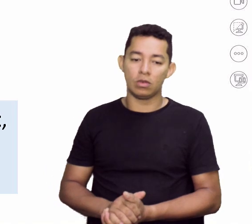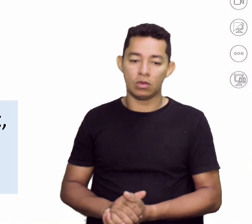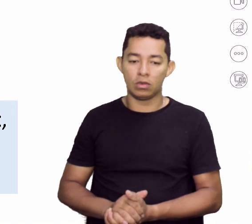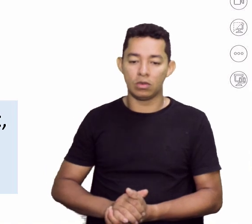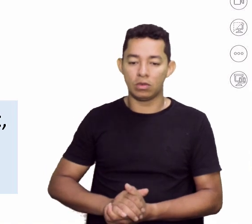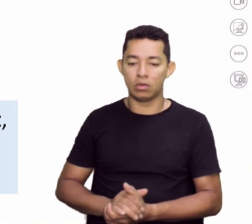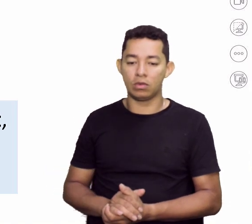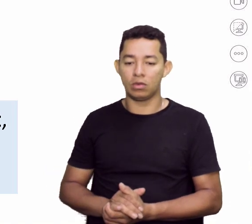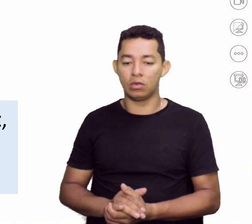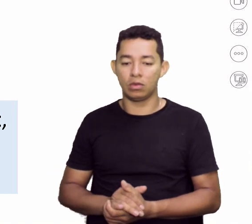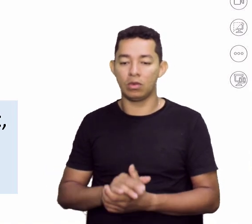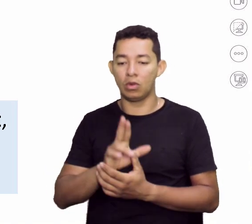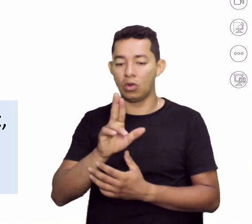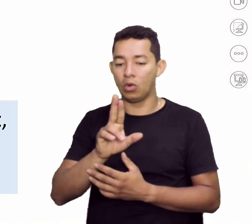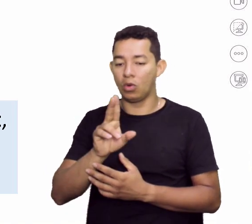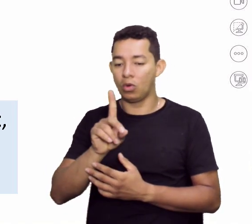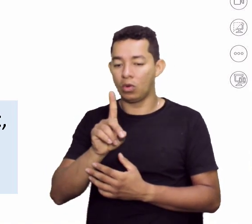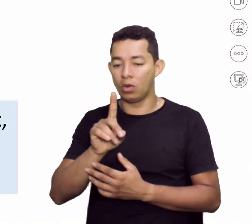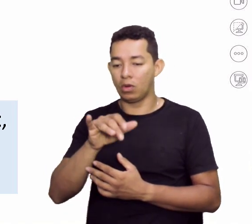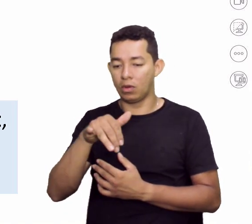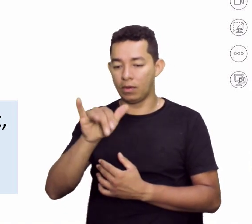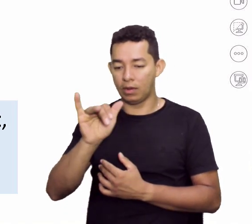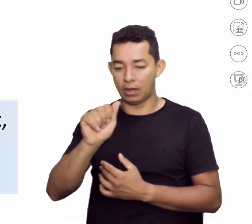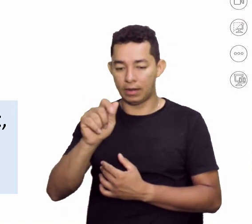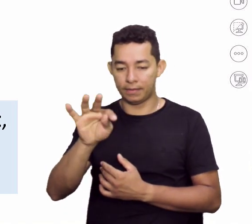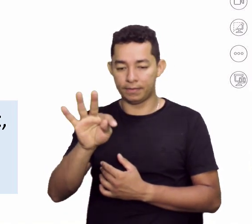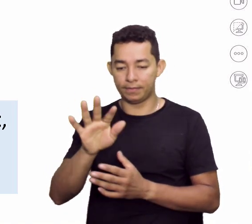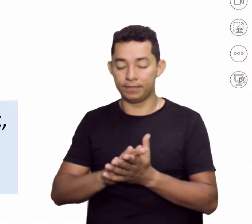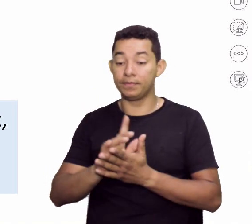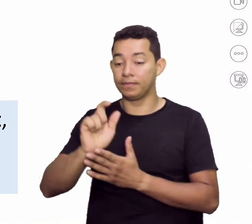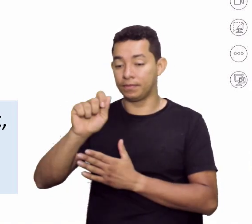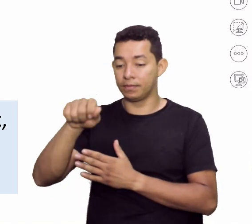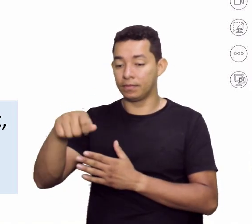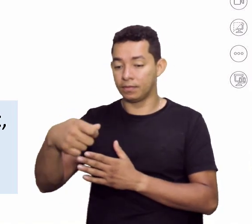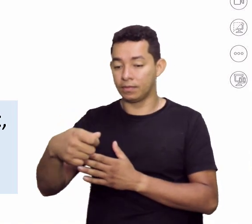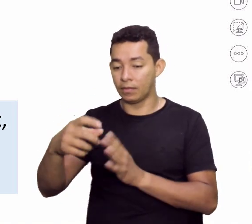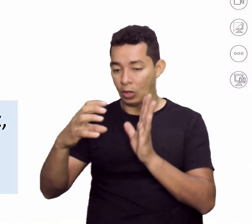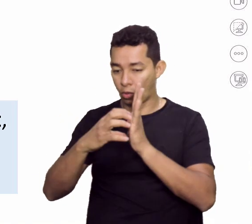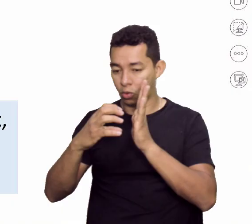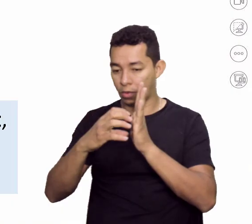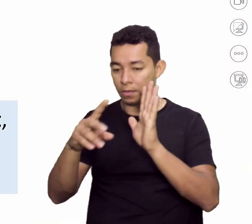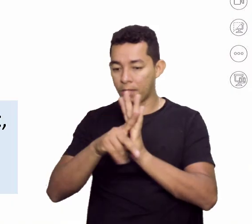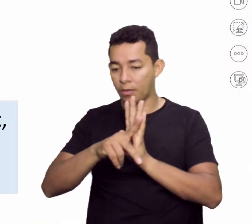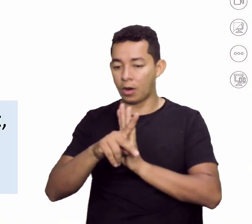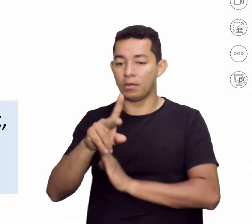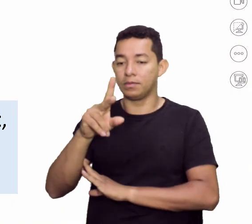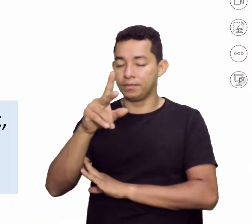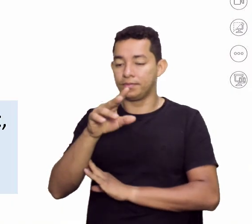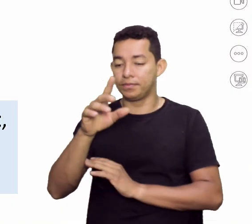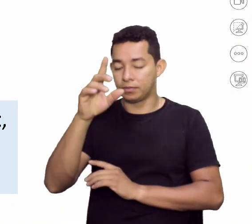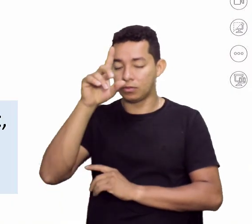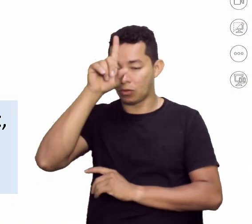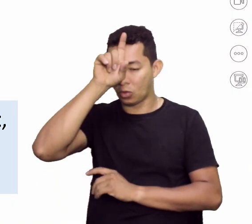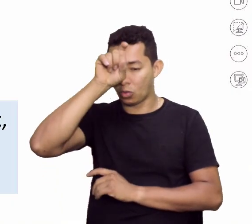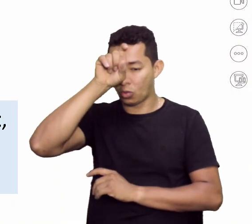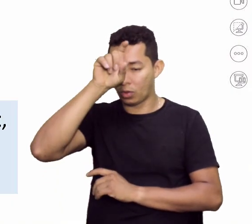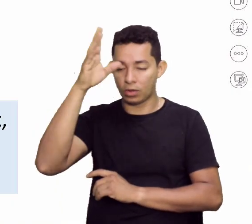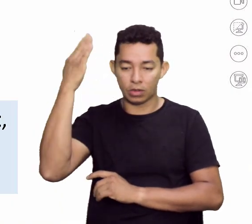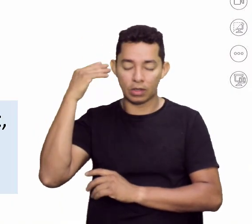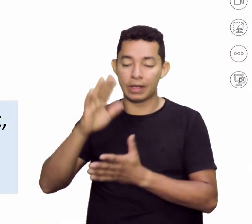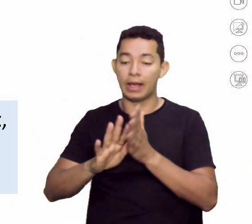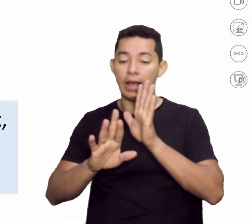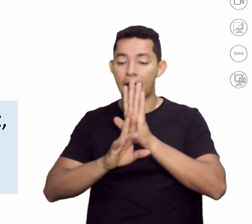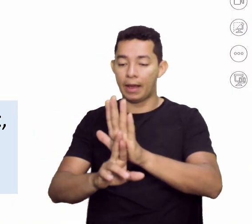o Diat, né? É um símbolo do Egito antigo que representa proteção,